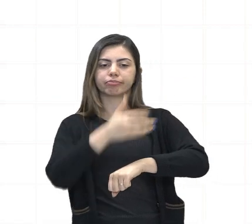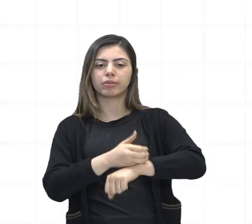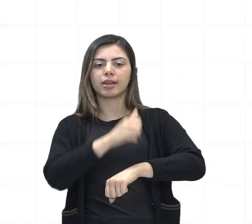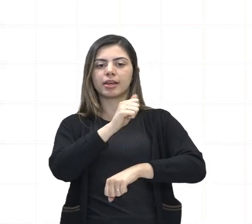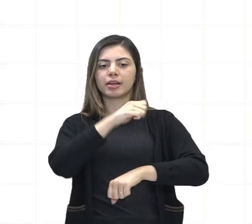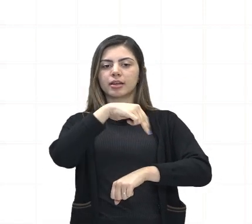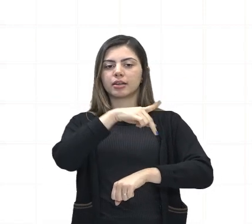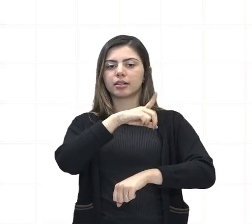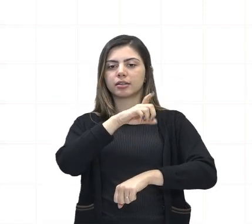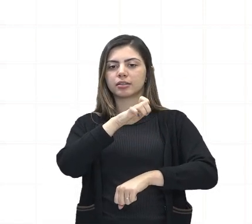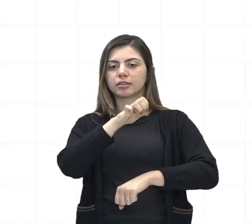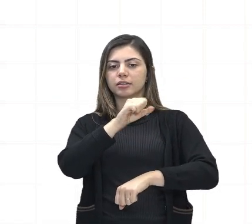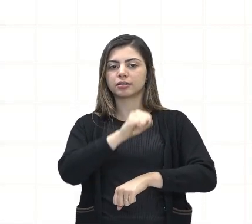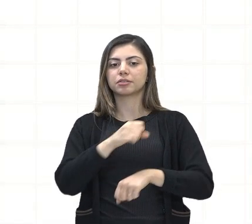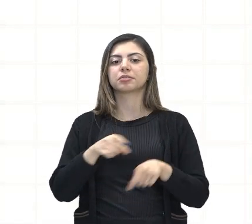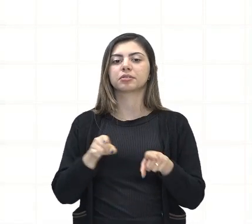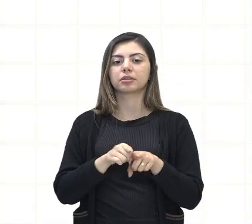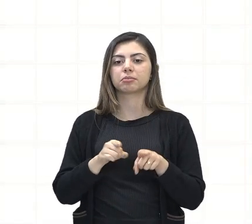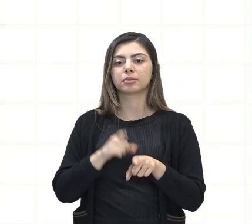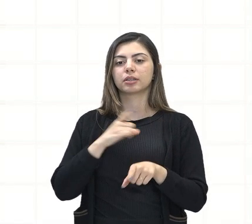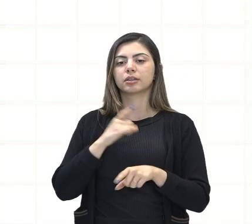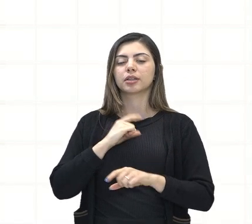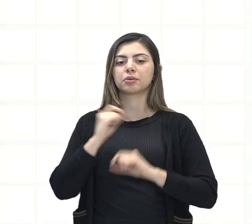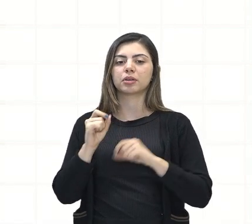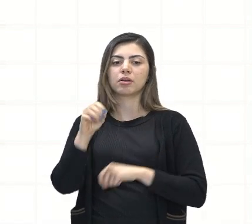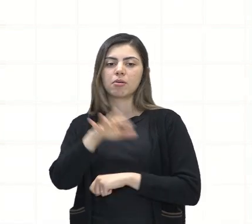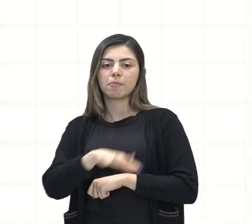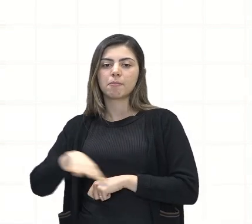tem essa área do Chaco, que é onde fica o Pantanal, né?